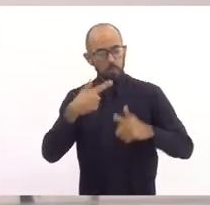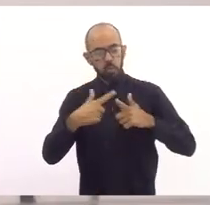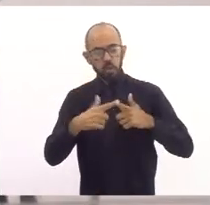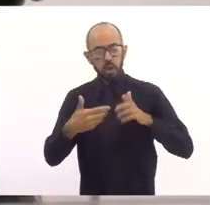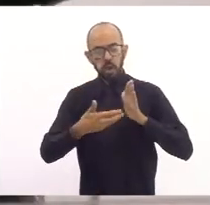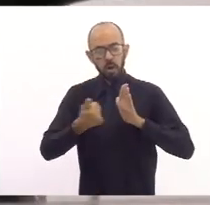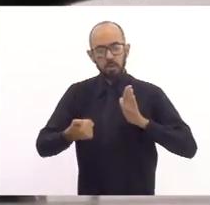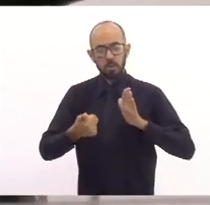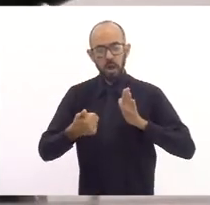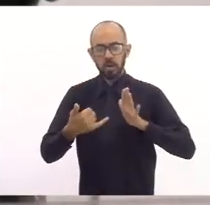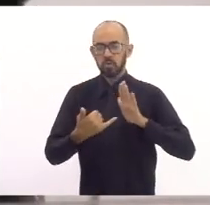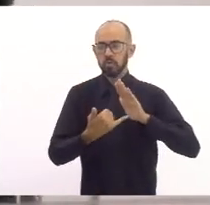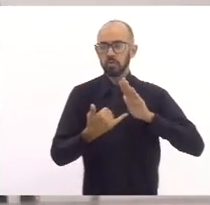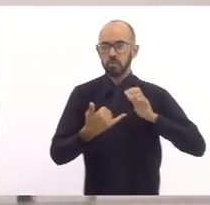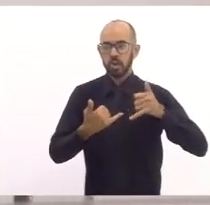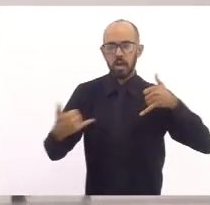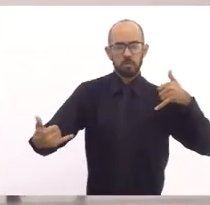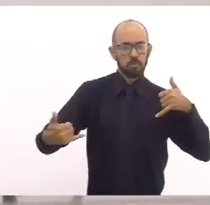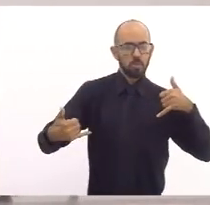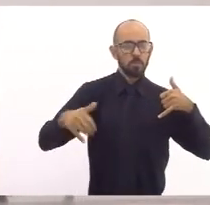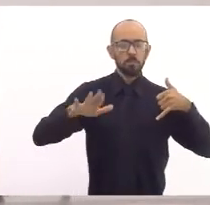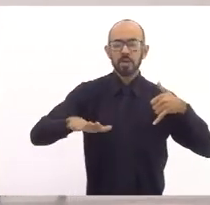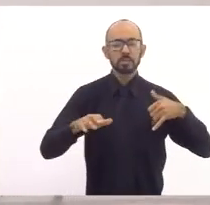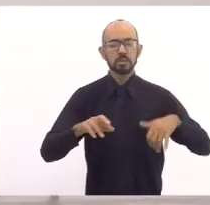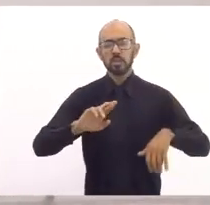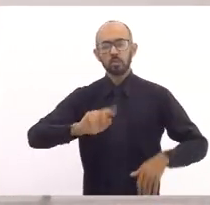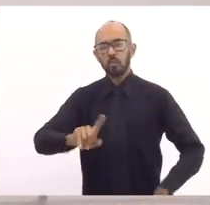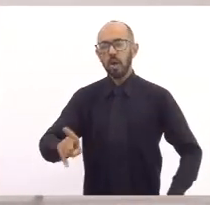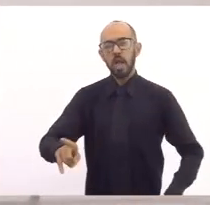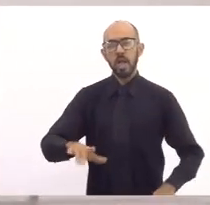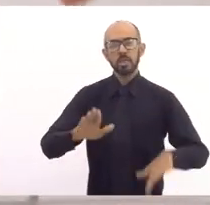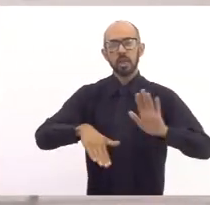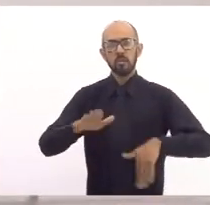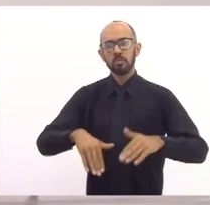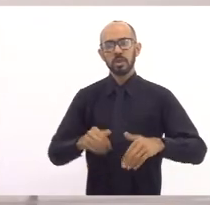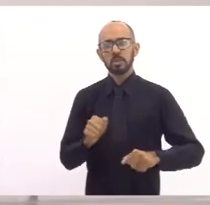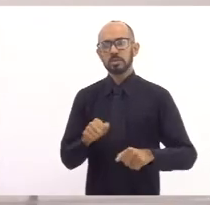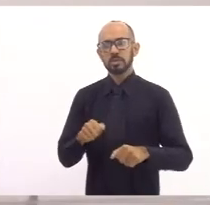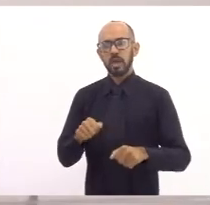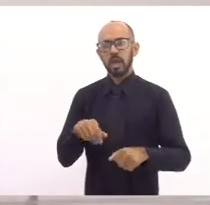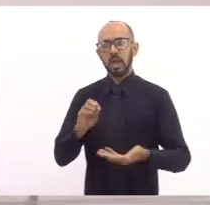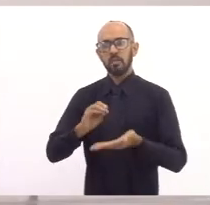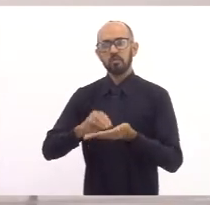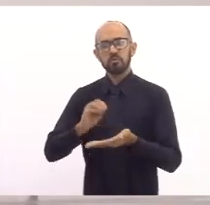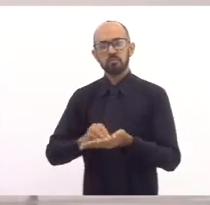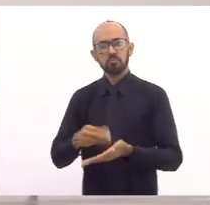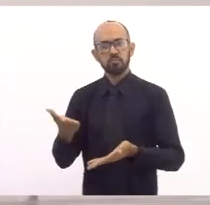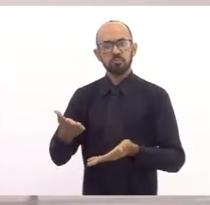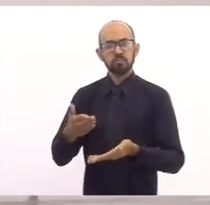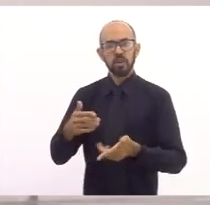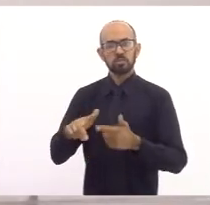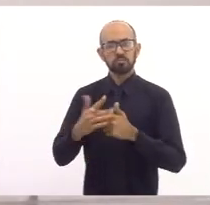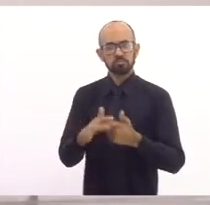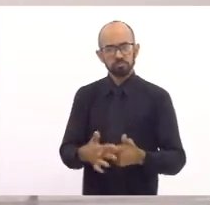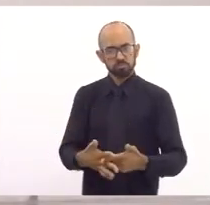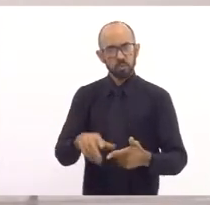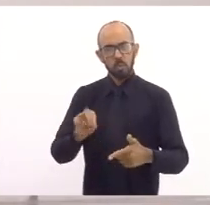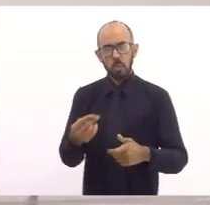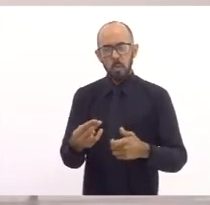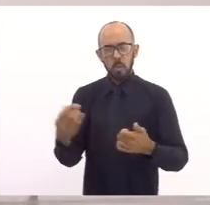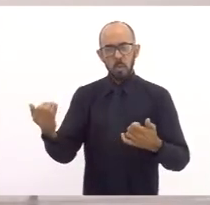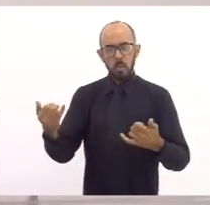não foi nada de roubo de cabo. Ou foi excesso de lama nos dormentes, ou foi a sinalização